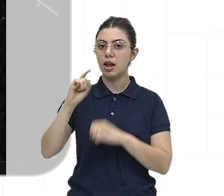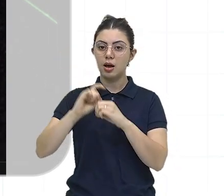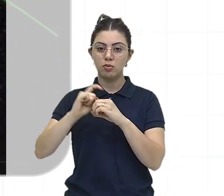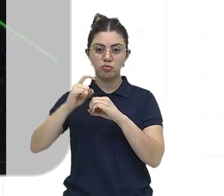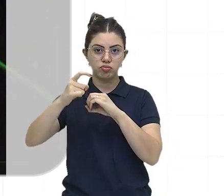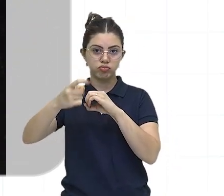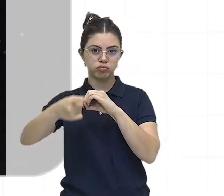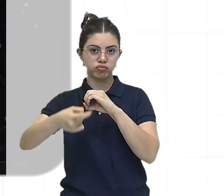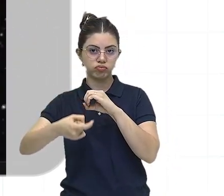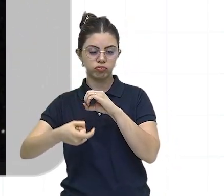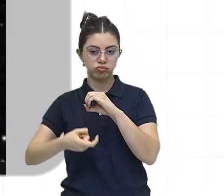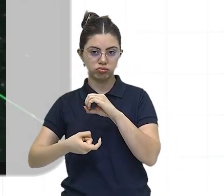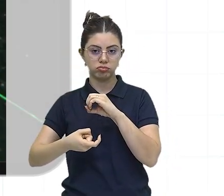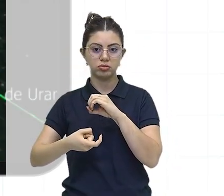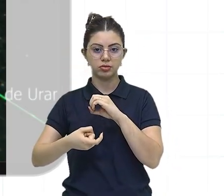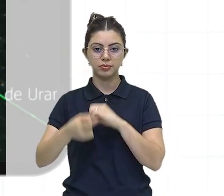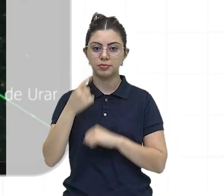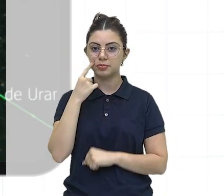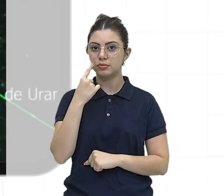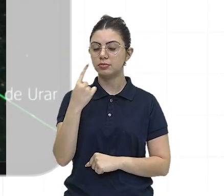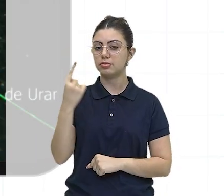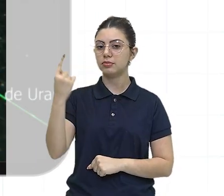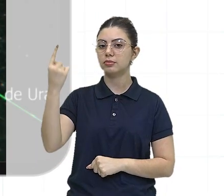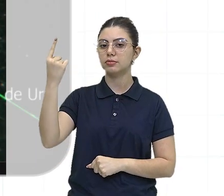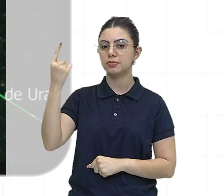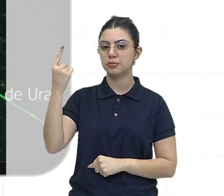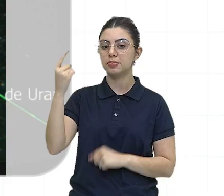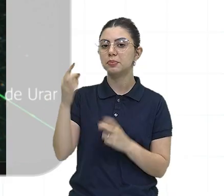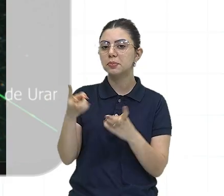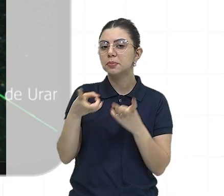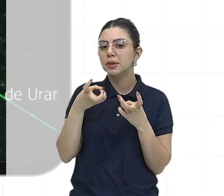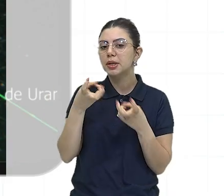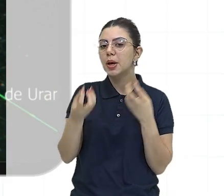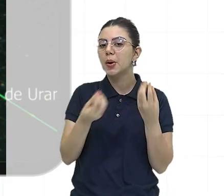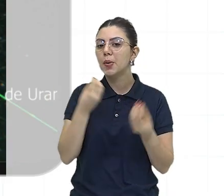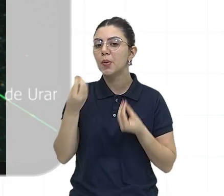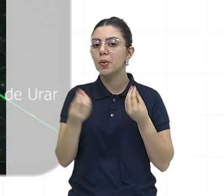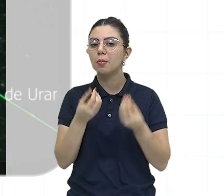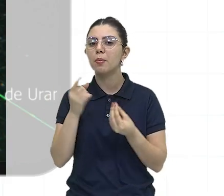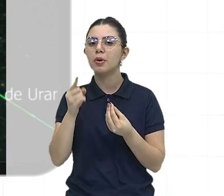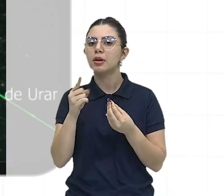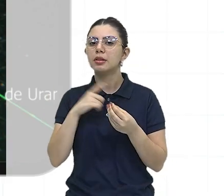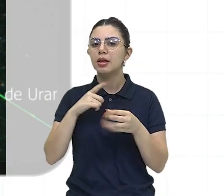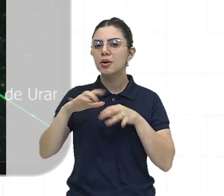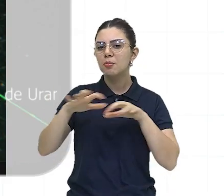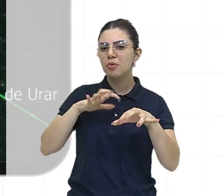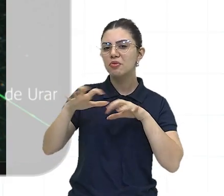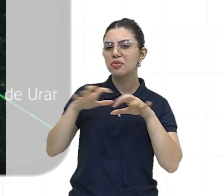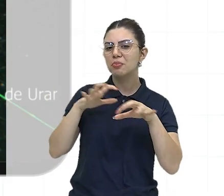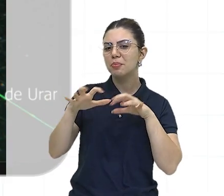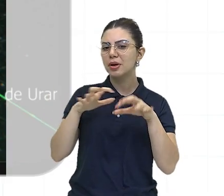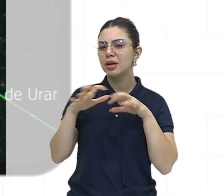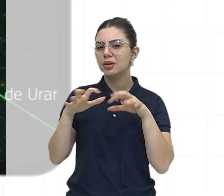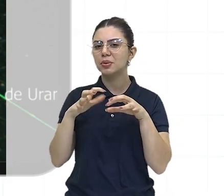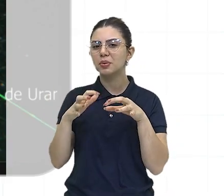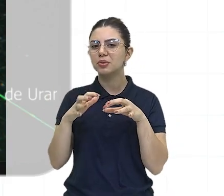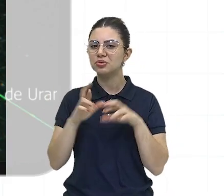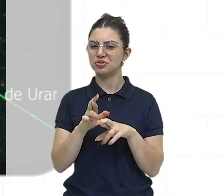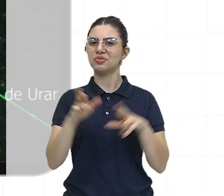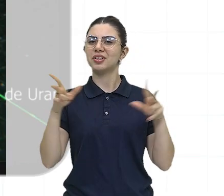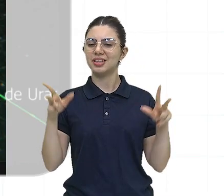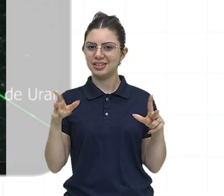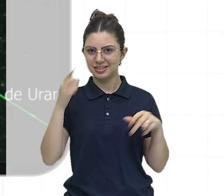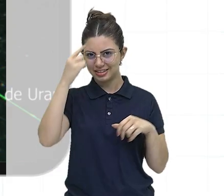ver, inclusive, né, essa característica, olha como ele gira deitado, né? Que era isso que eu estava